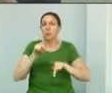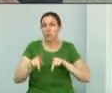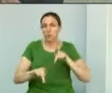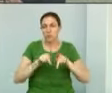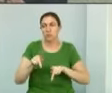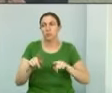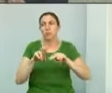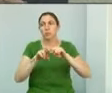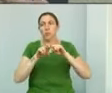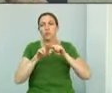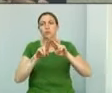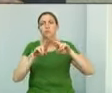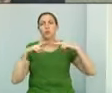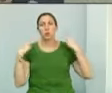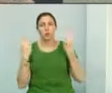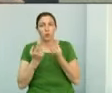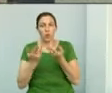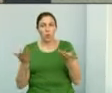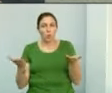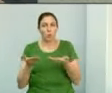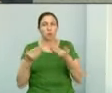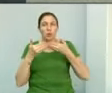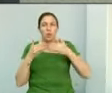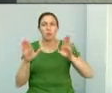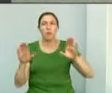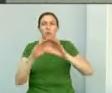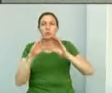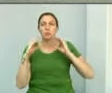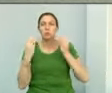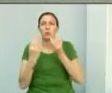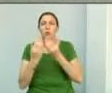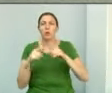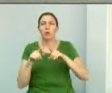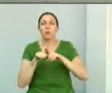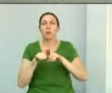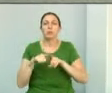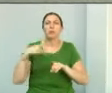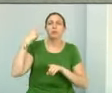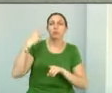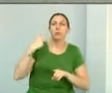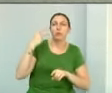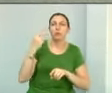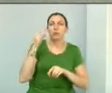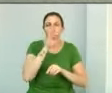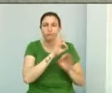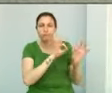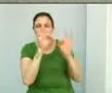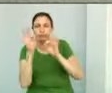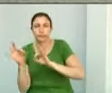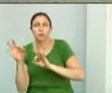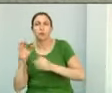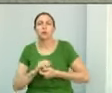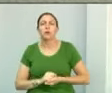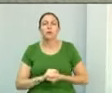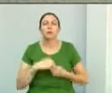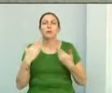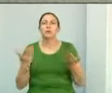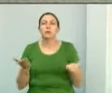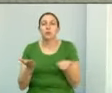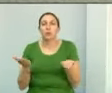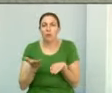fazendo essa audiência pública aqui para a comunidade, para os vereadores que estão aqui nos assistindo. Então, nós vamos